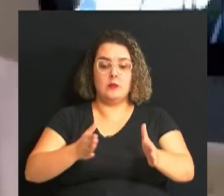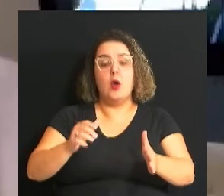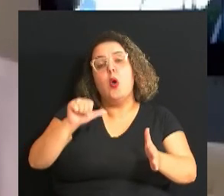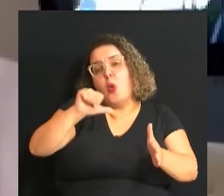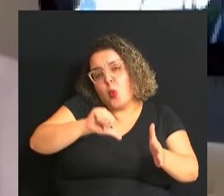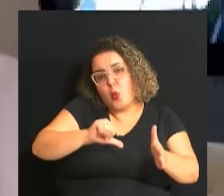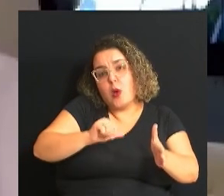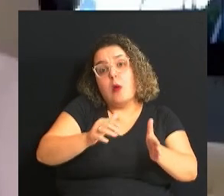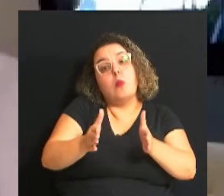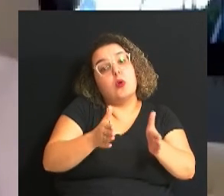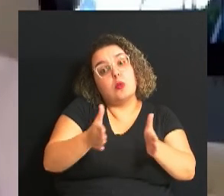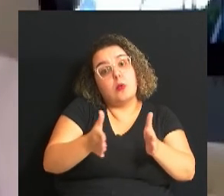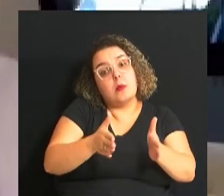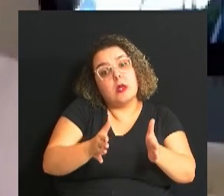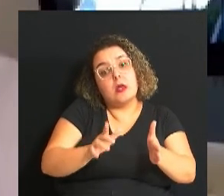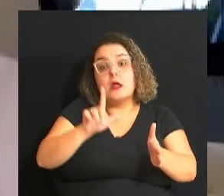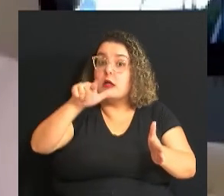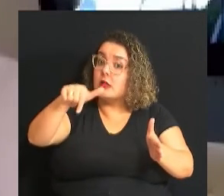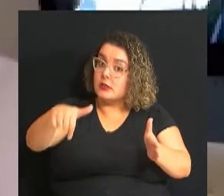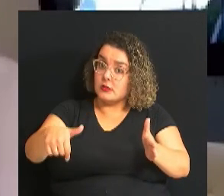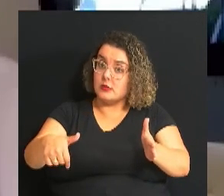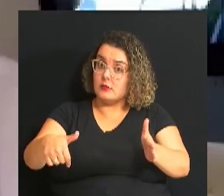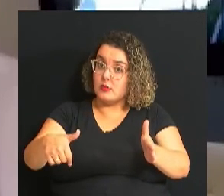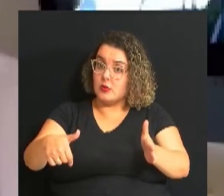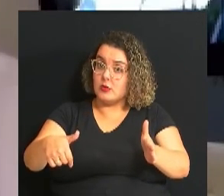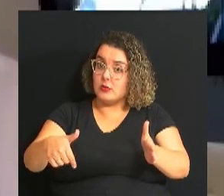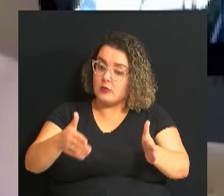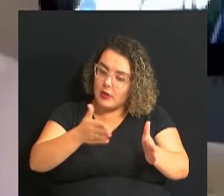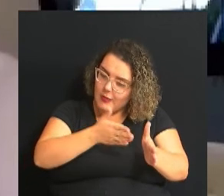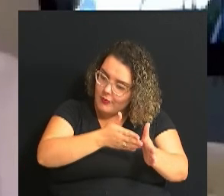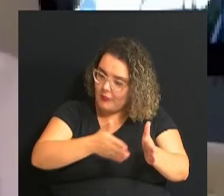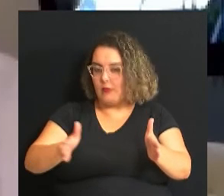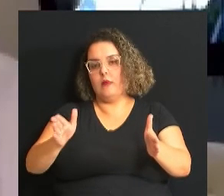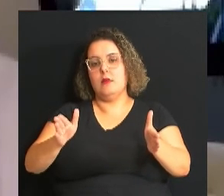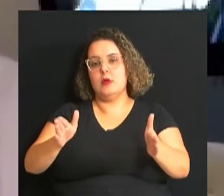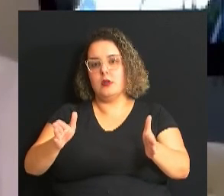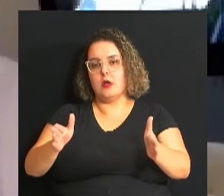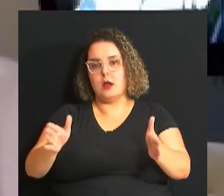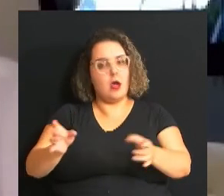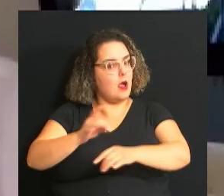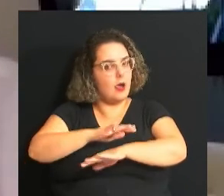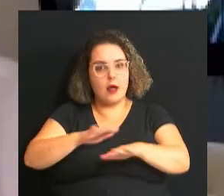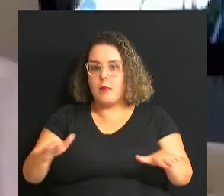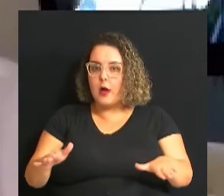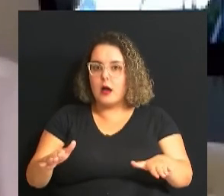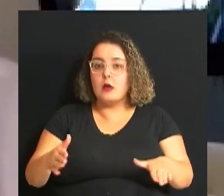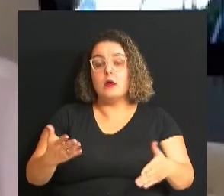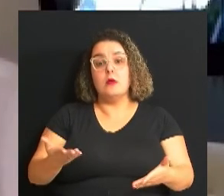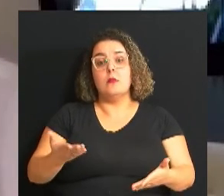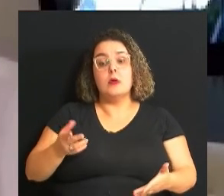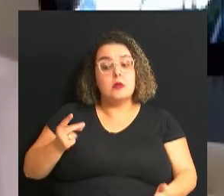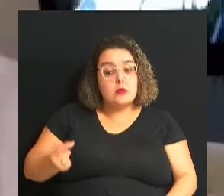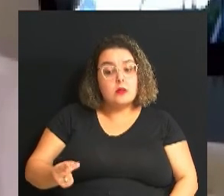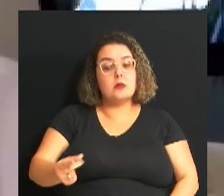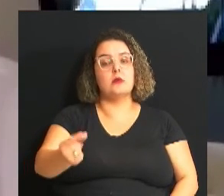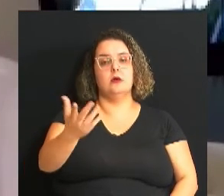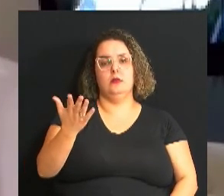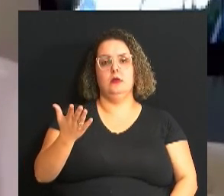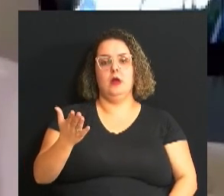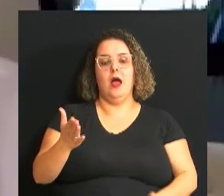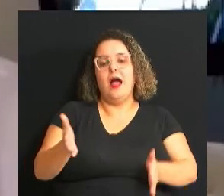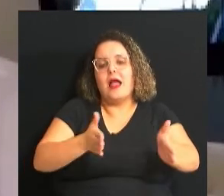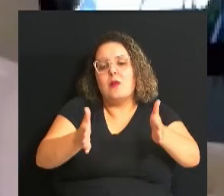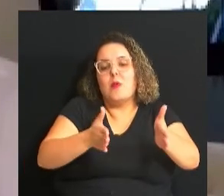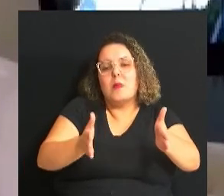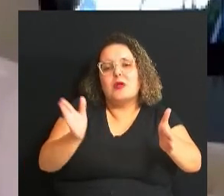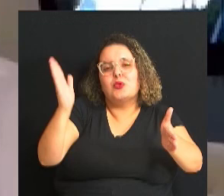algum tempo e vai passar por ela. Você, mesmo que você fique com o estômago definitivo, você vai ver que aquilo,